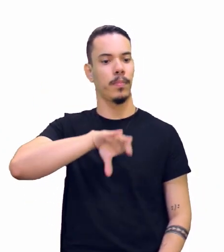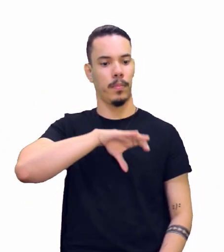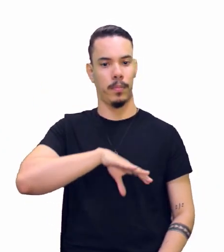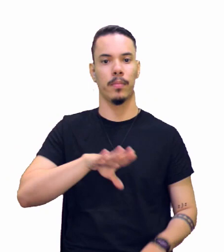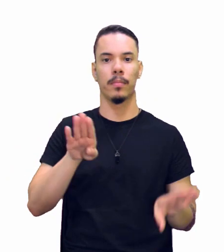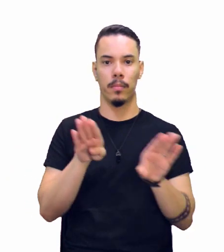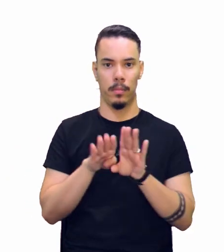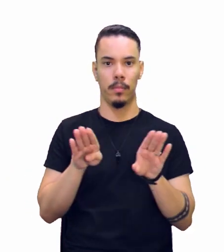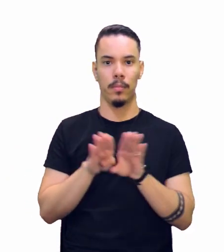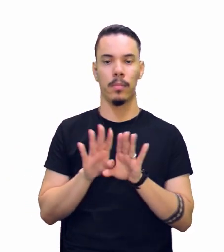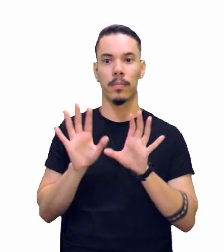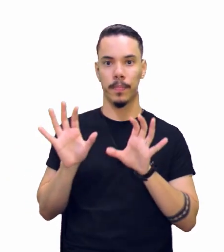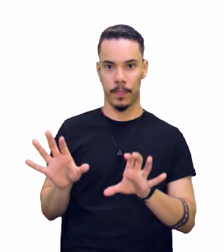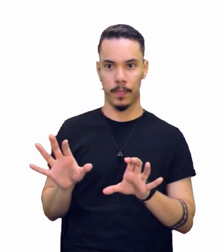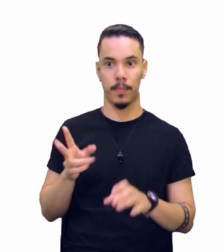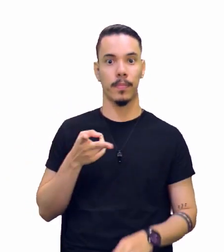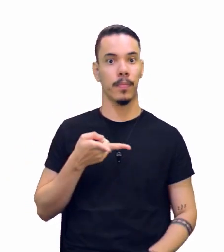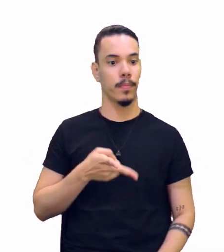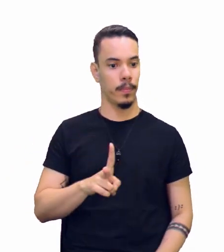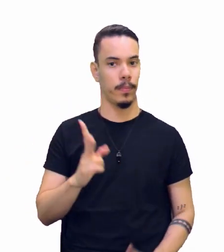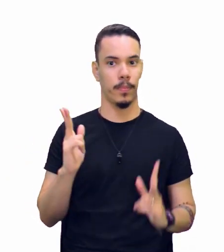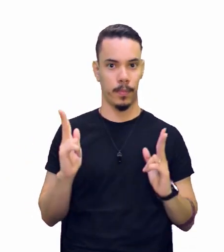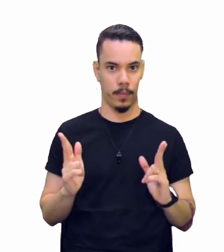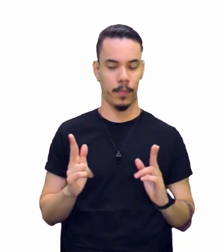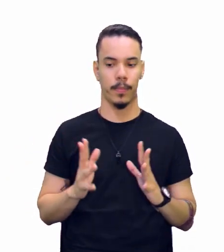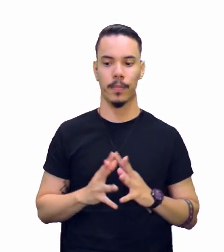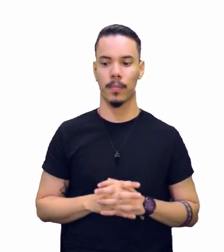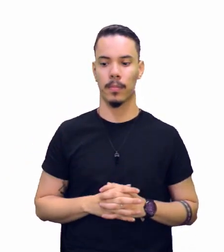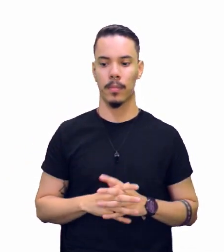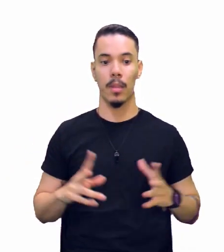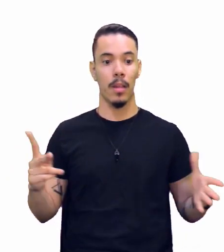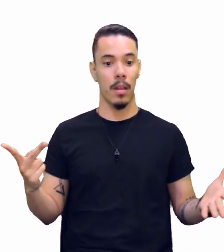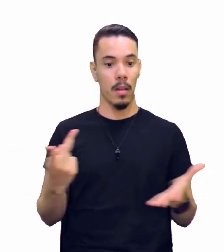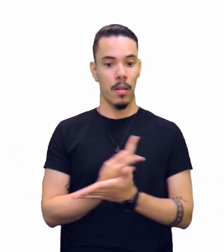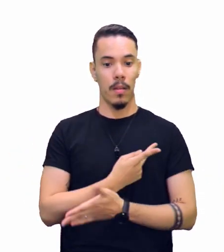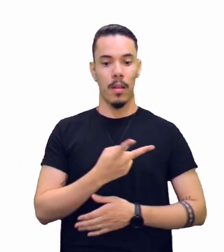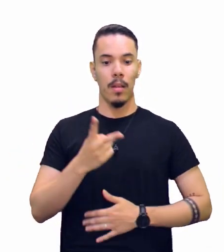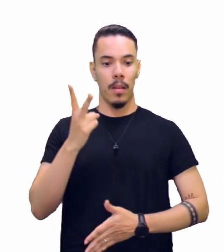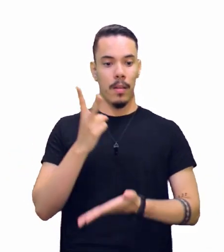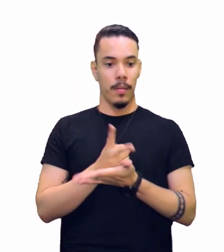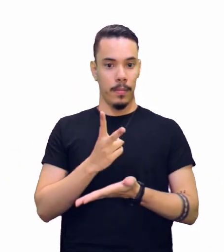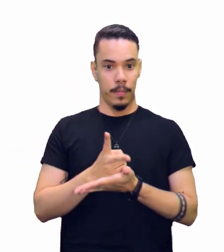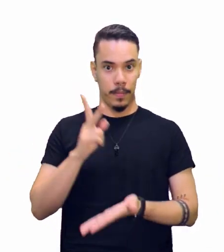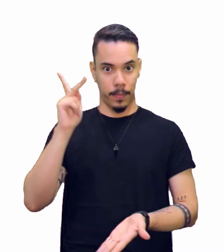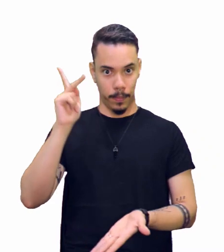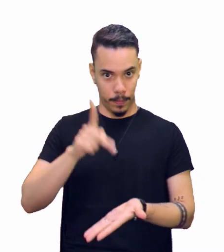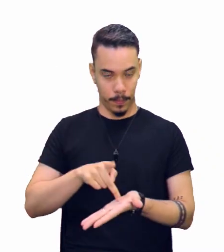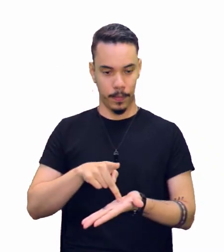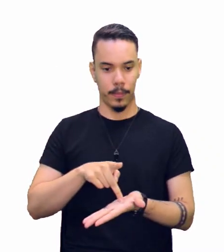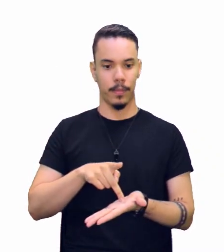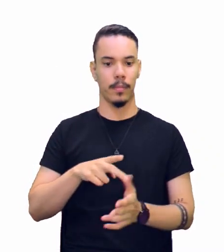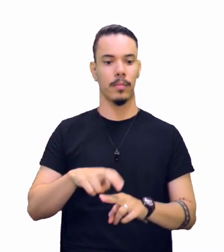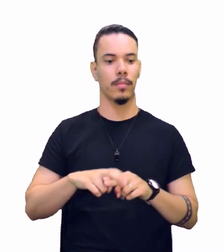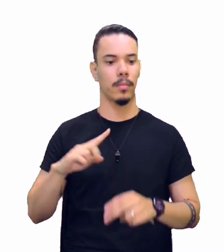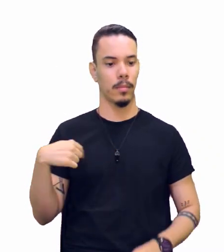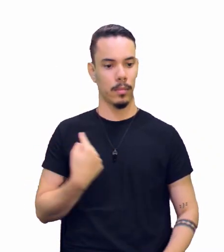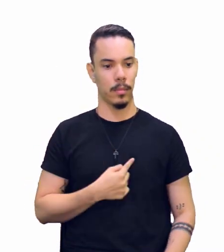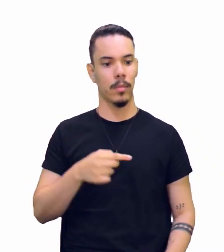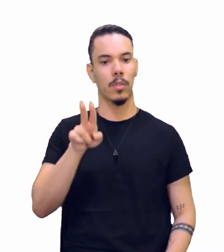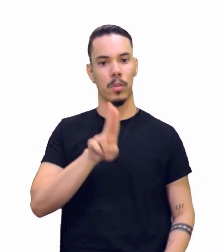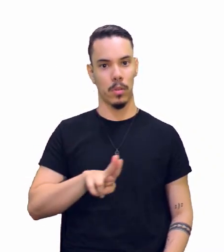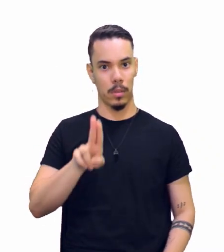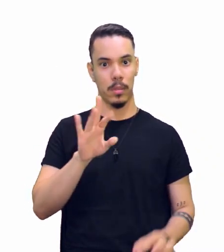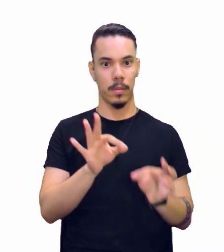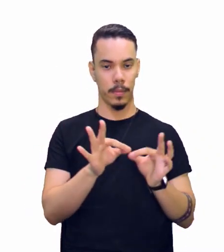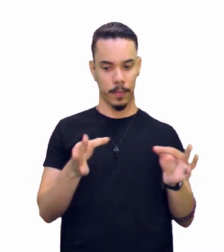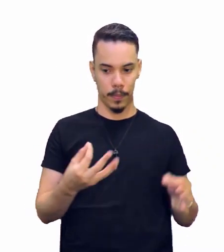também, essa questão continua da mesma forma. Fatos que são sempre verdadeiros. E a gente vai usar o Simple Present